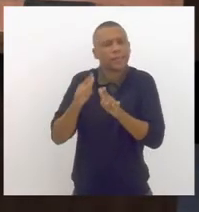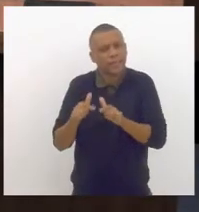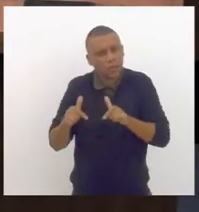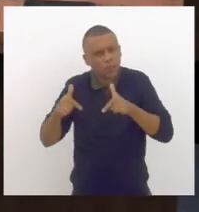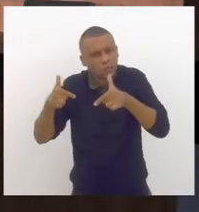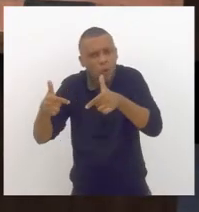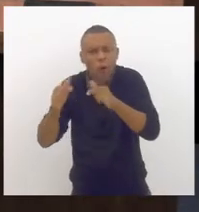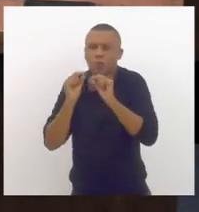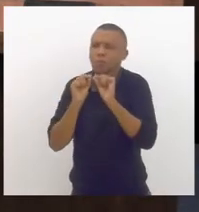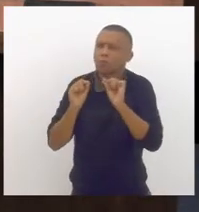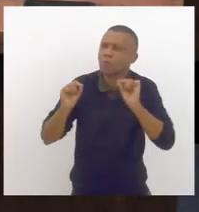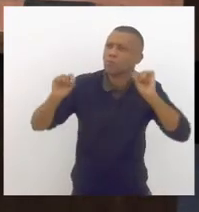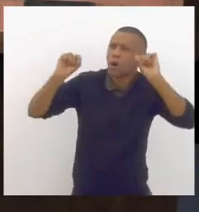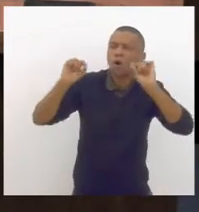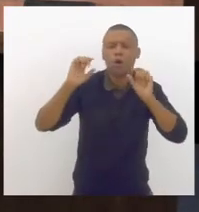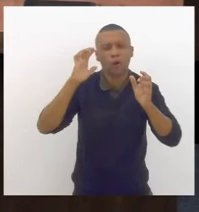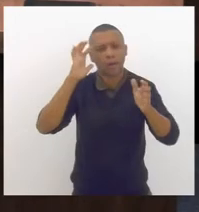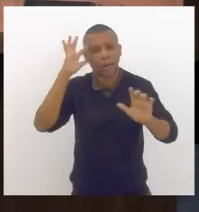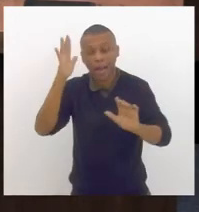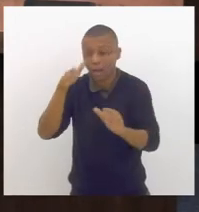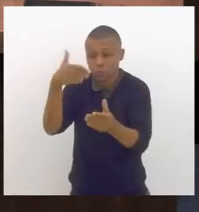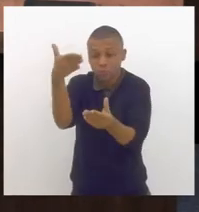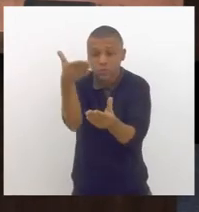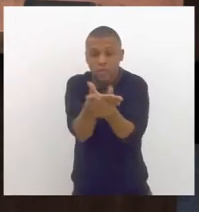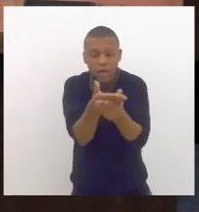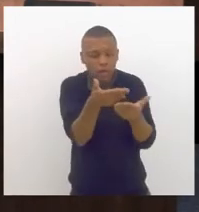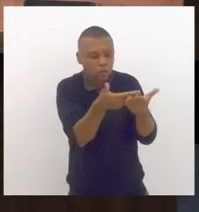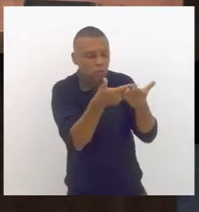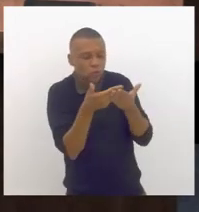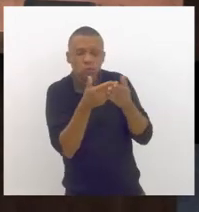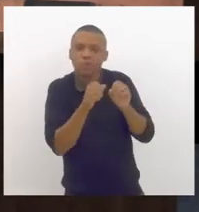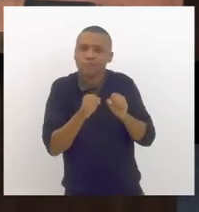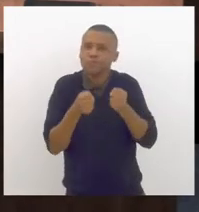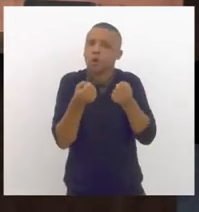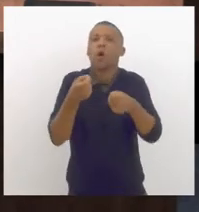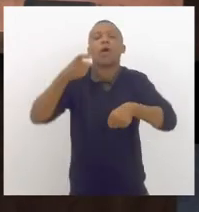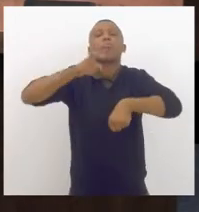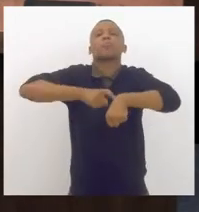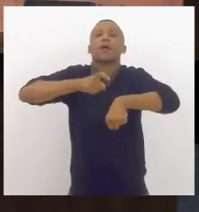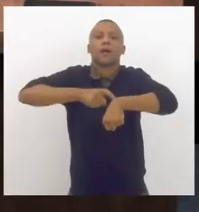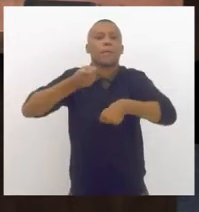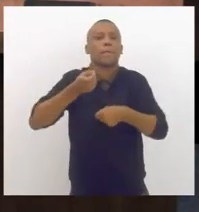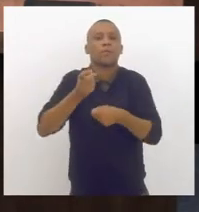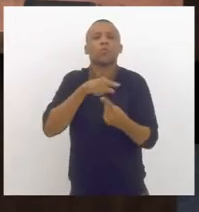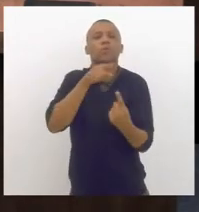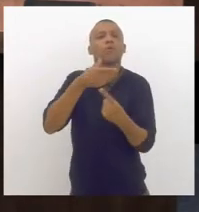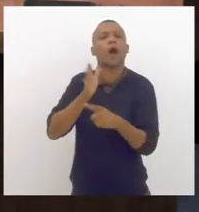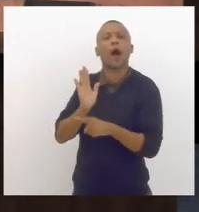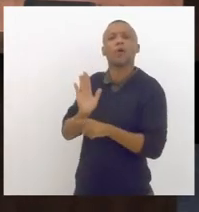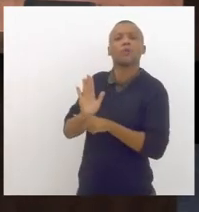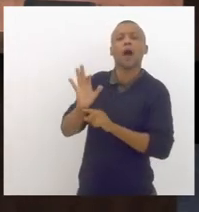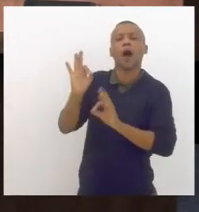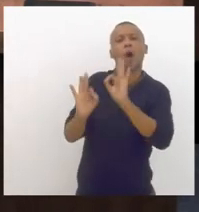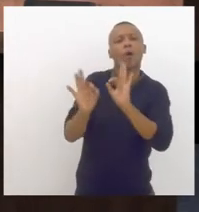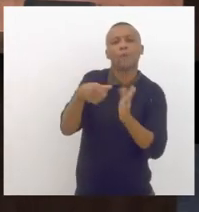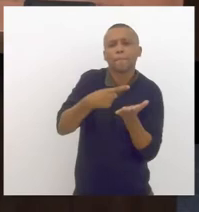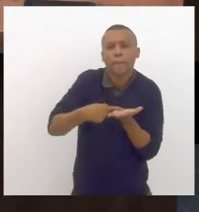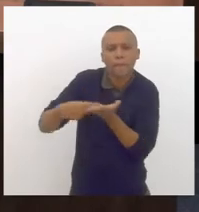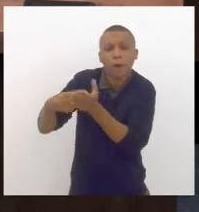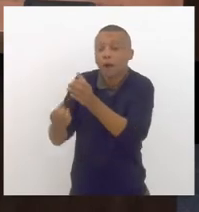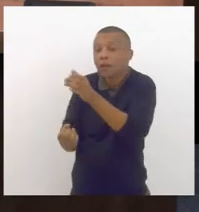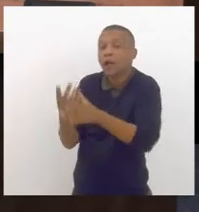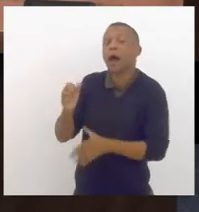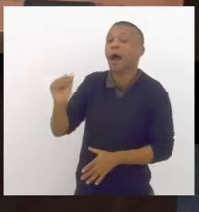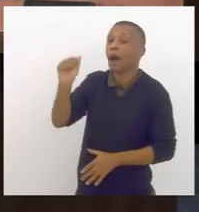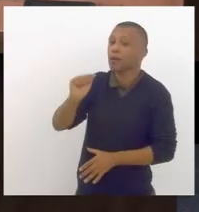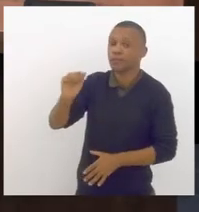inúmeros casos em que esteve envolvida, também dedicou parte do seu tempo a ajudar a organizar a Associação dos